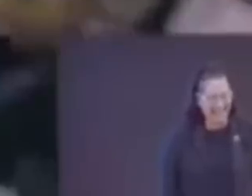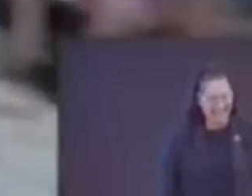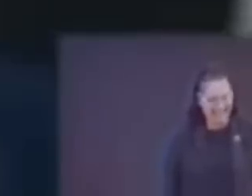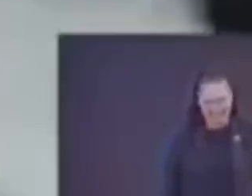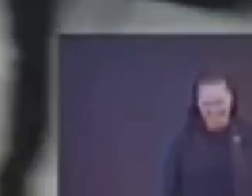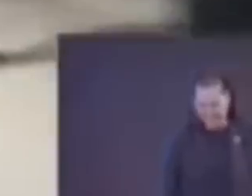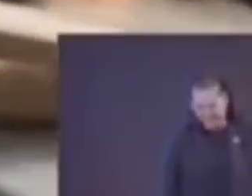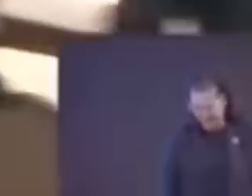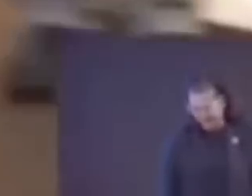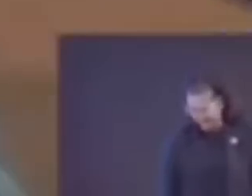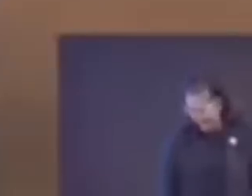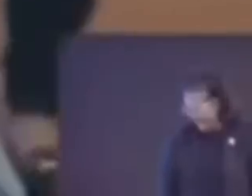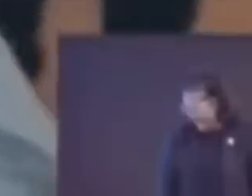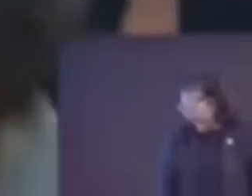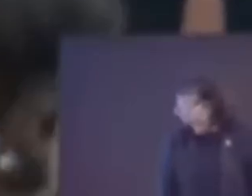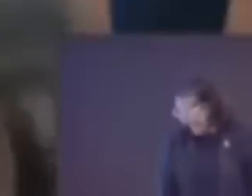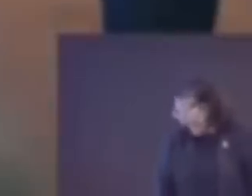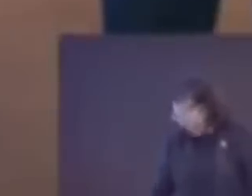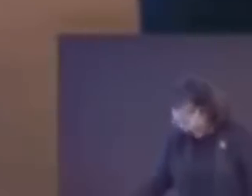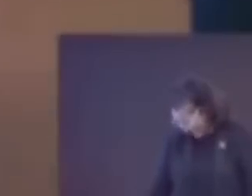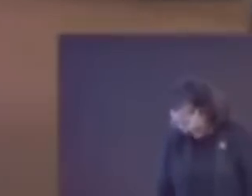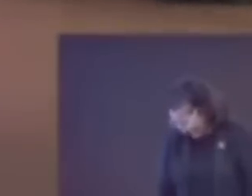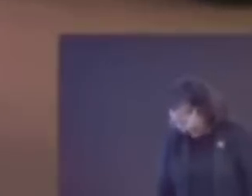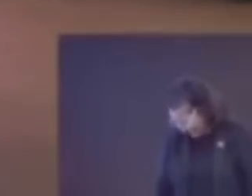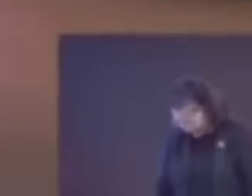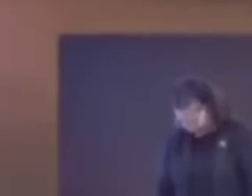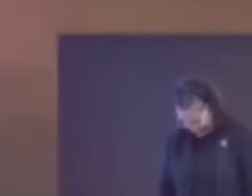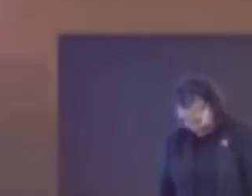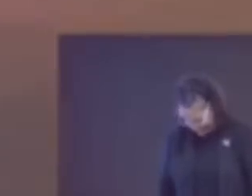Meu Deus do céu!